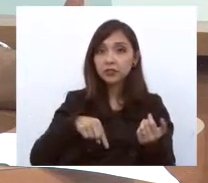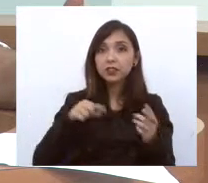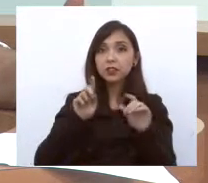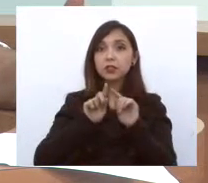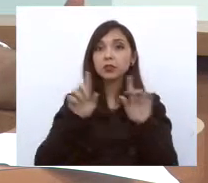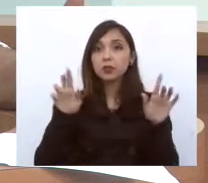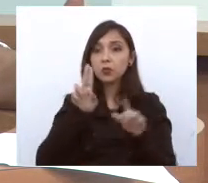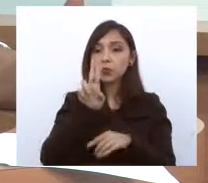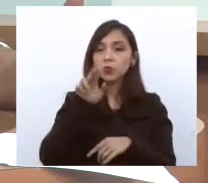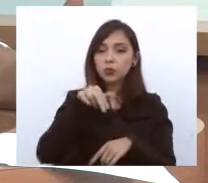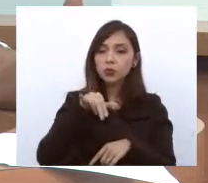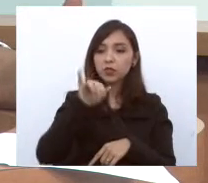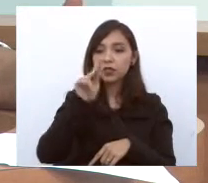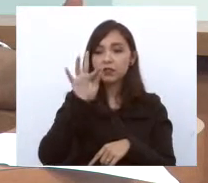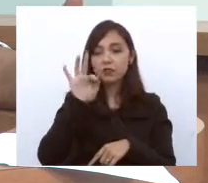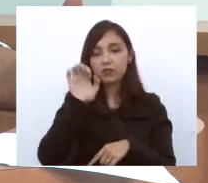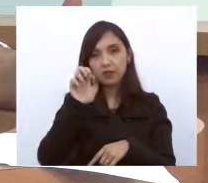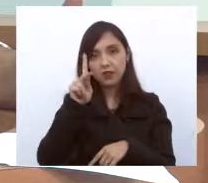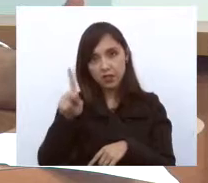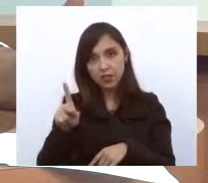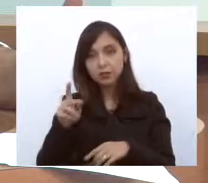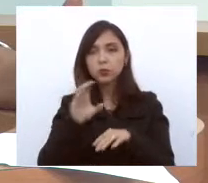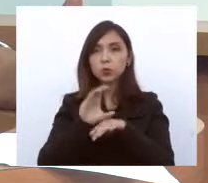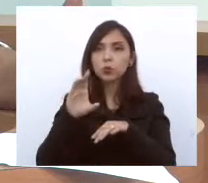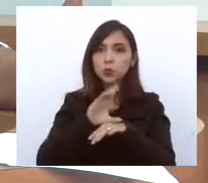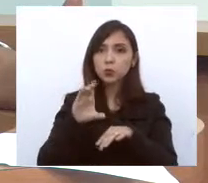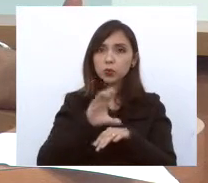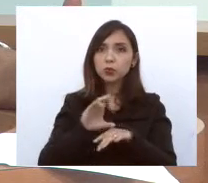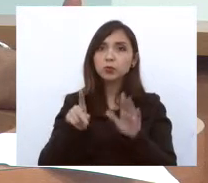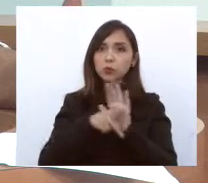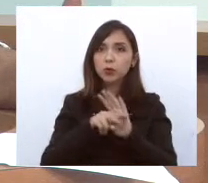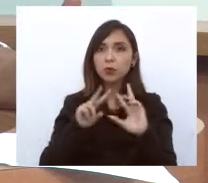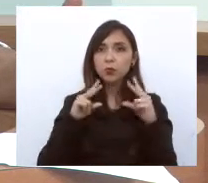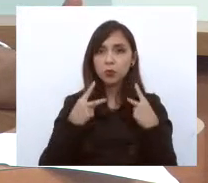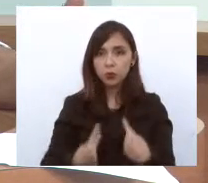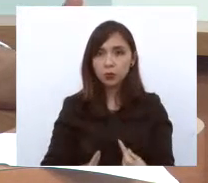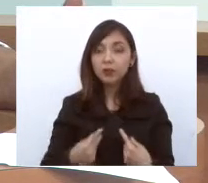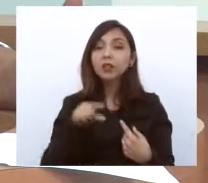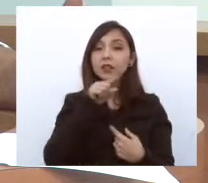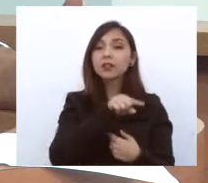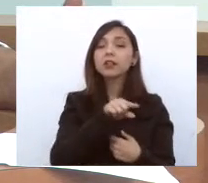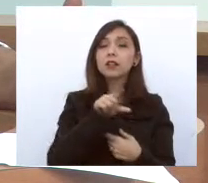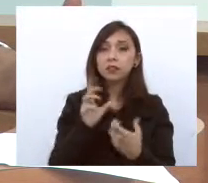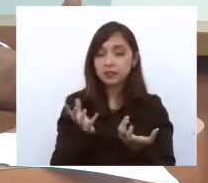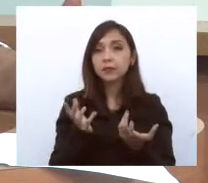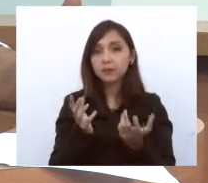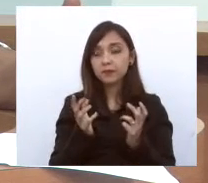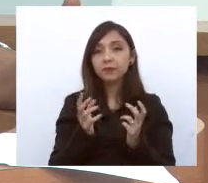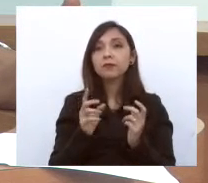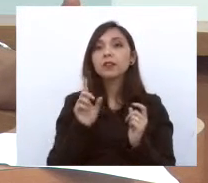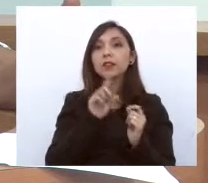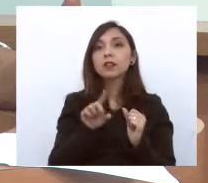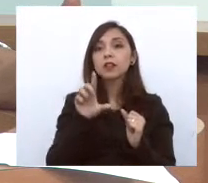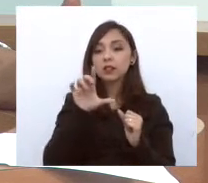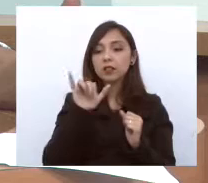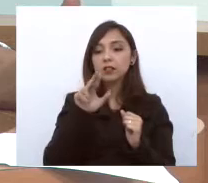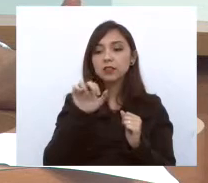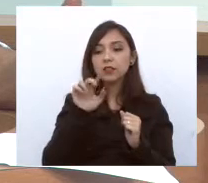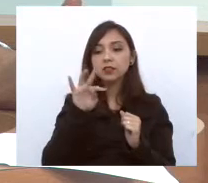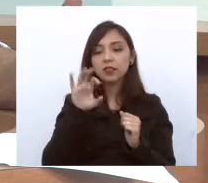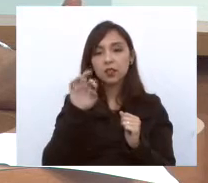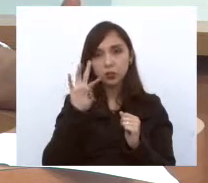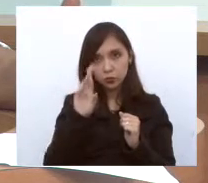Unifesp. A Unifesp com cursos na área de humanas, de licenciatura, especificamente licenciatura. E